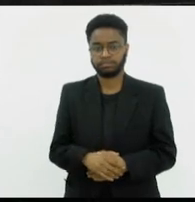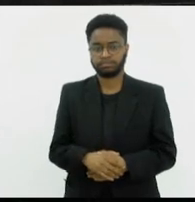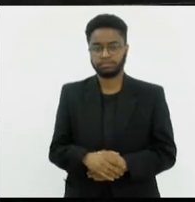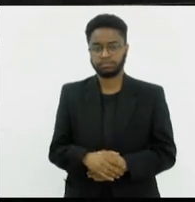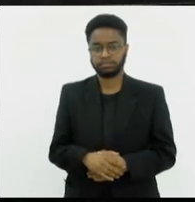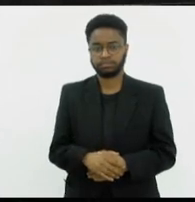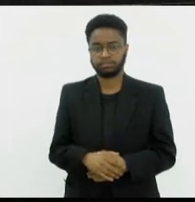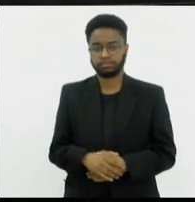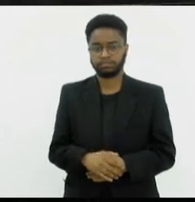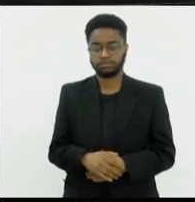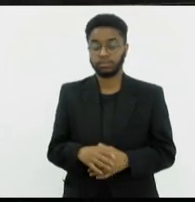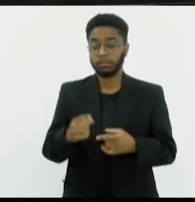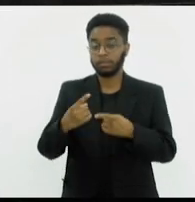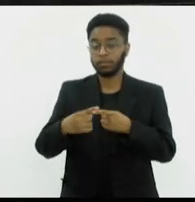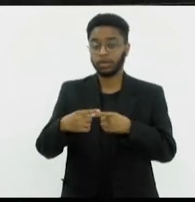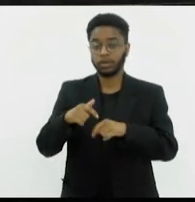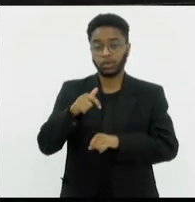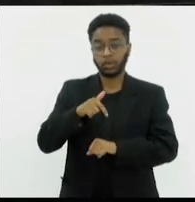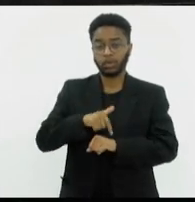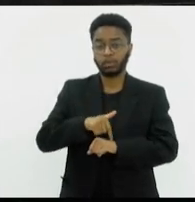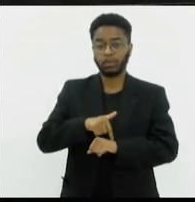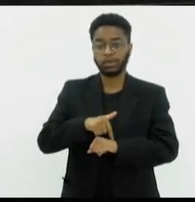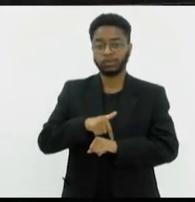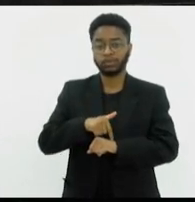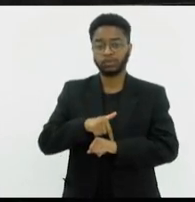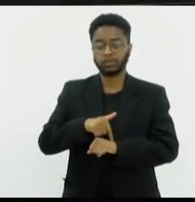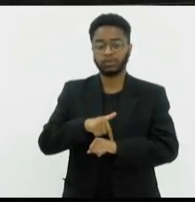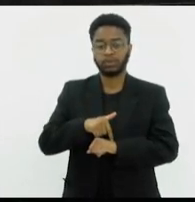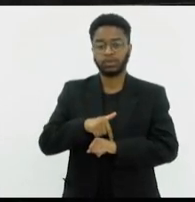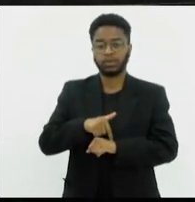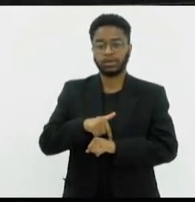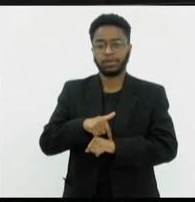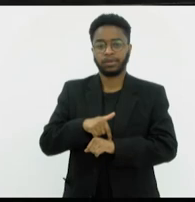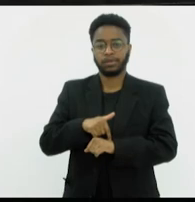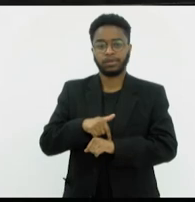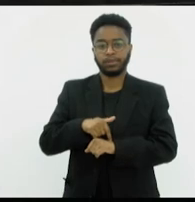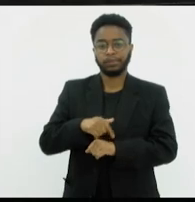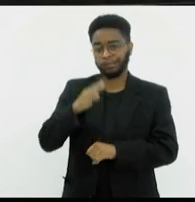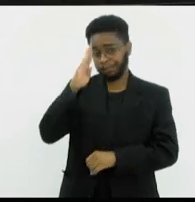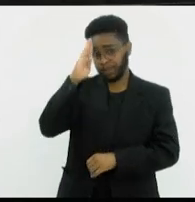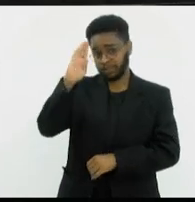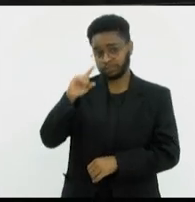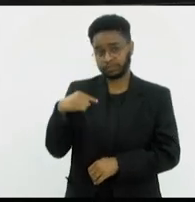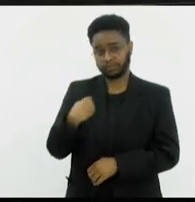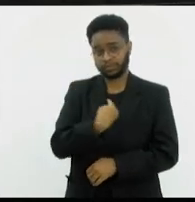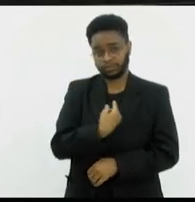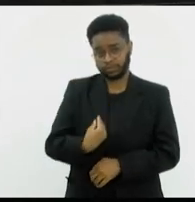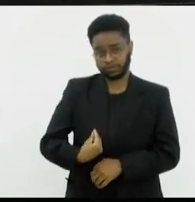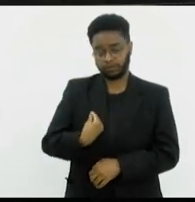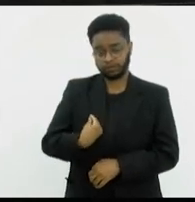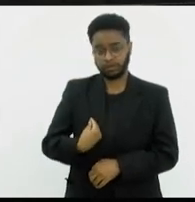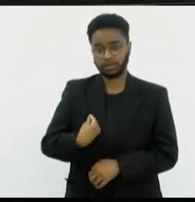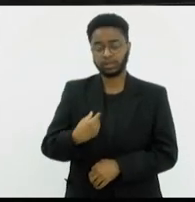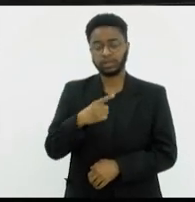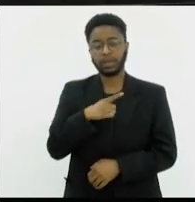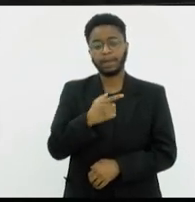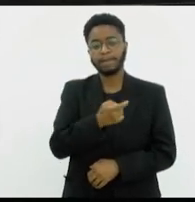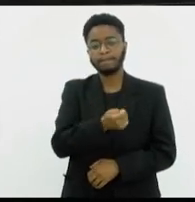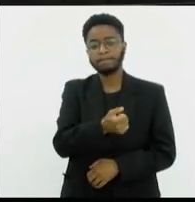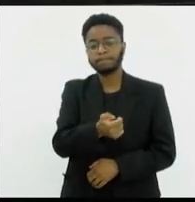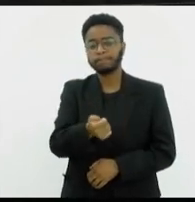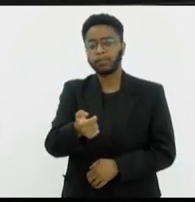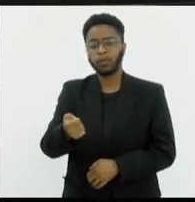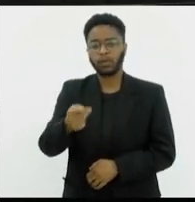Porque nessa hora crucial das nossas vidas, são poucos aqueles que